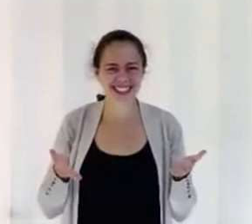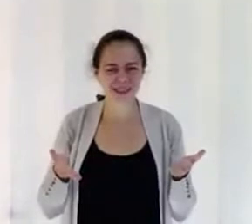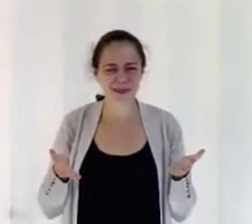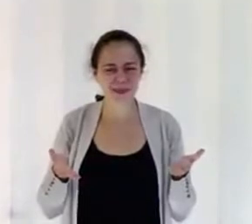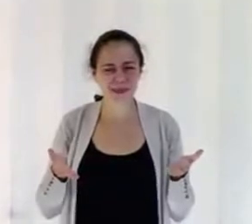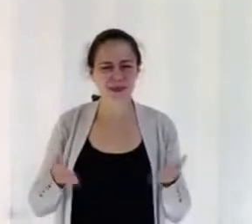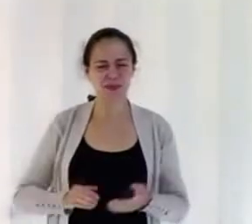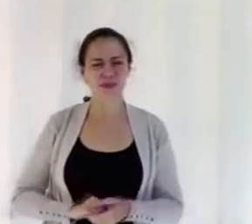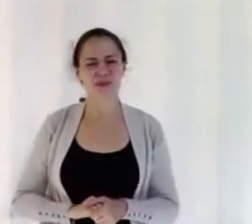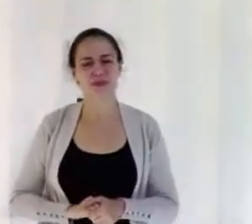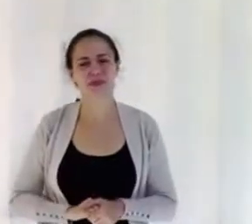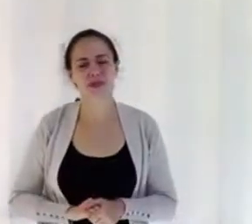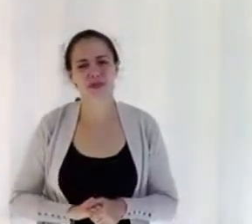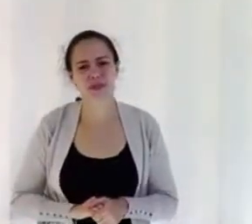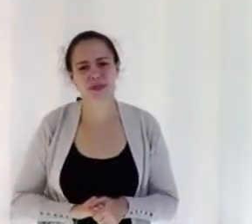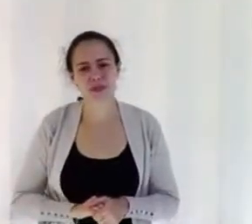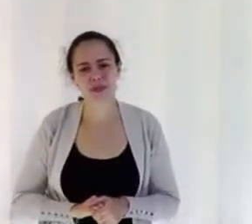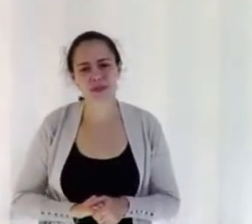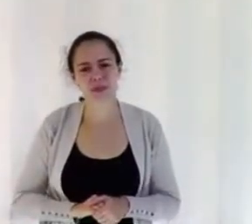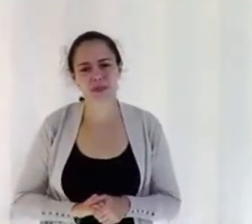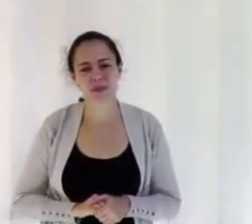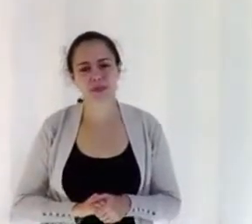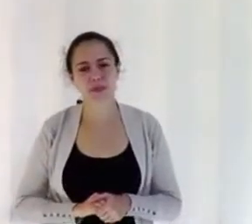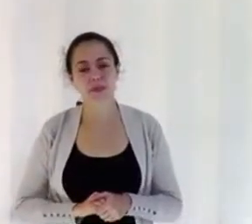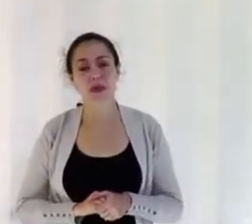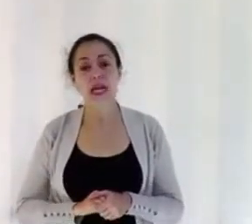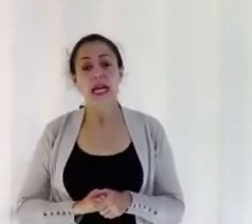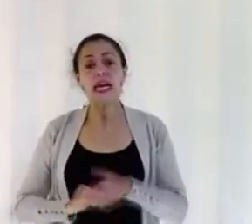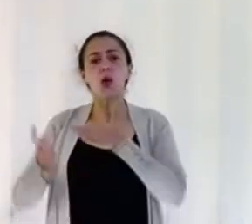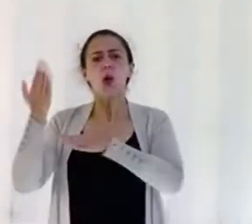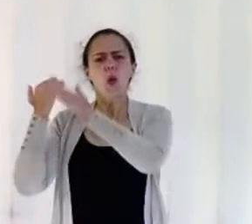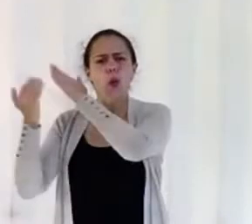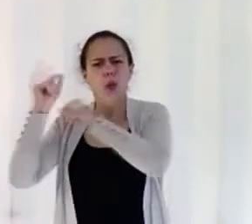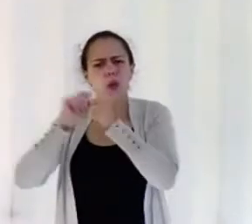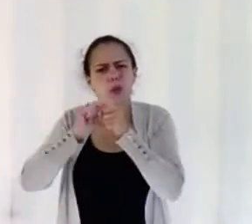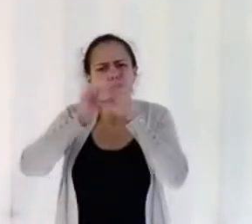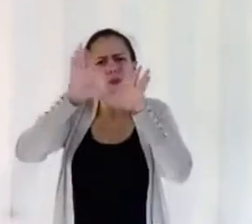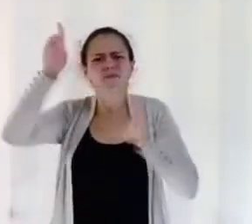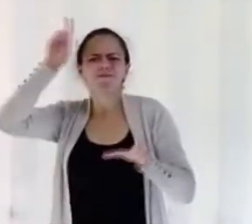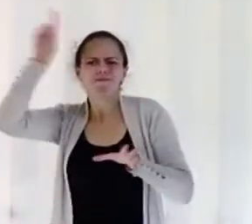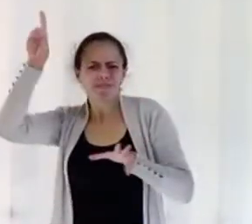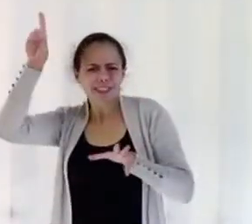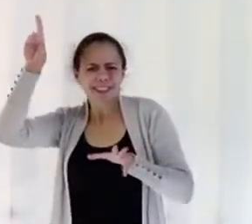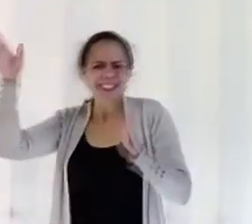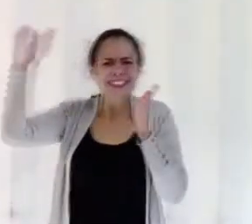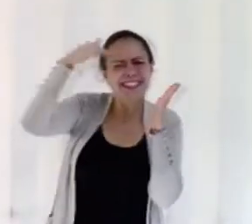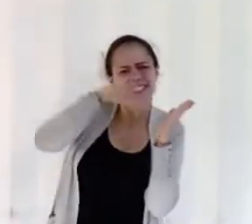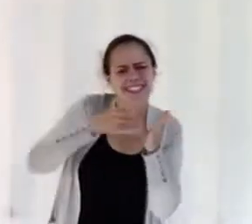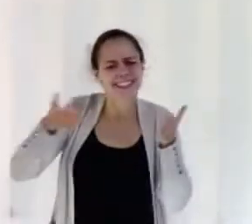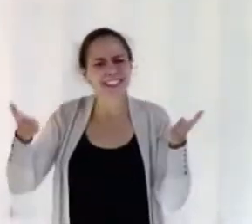até o grande dia, até recebermos a nossa herança